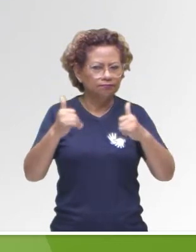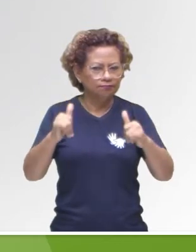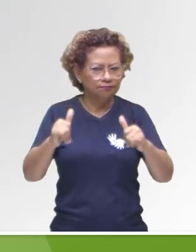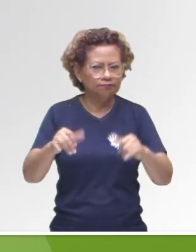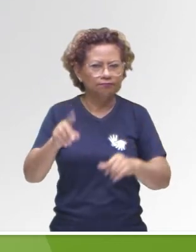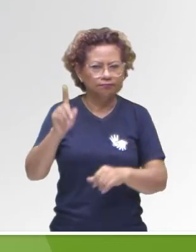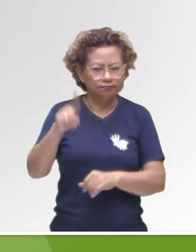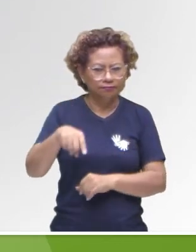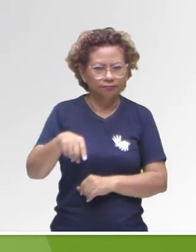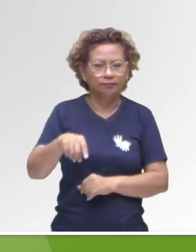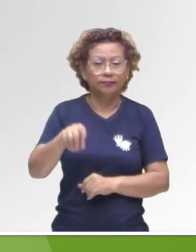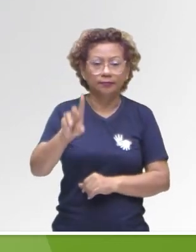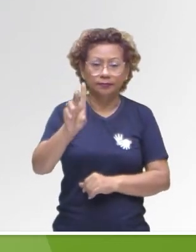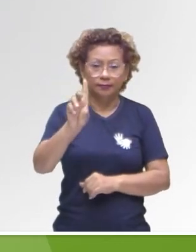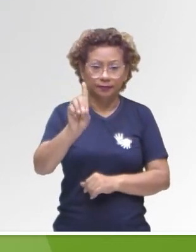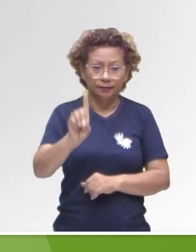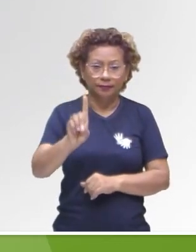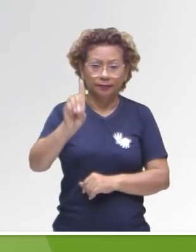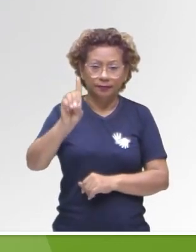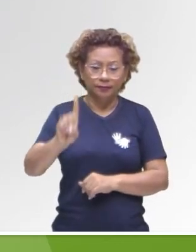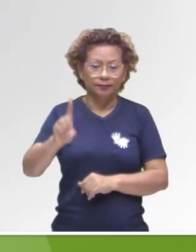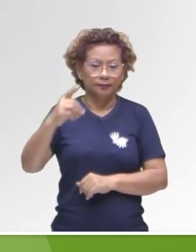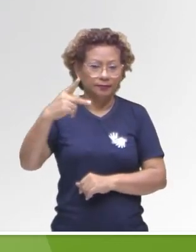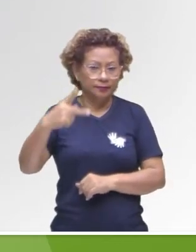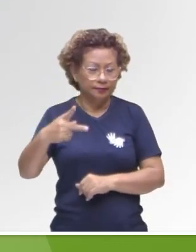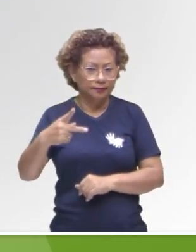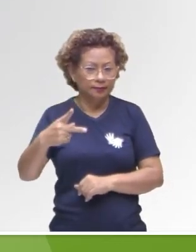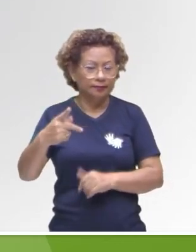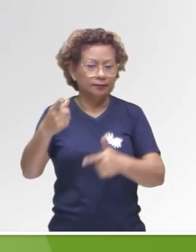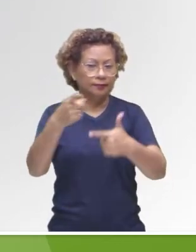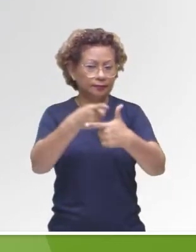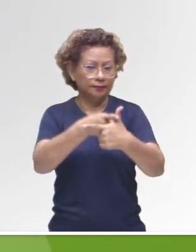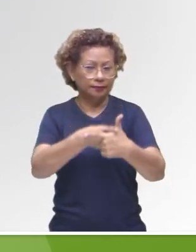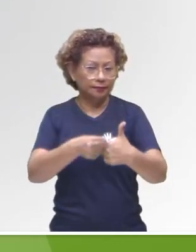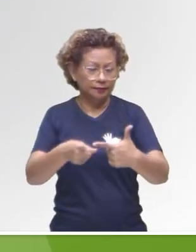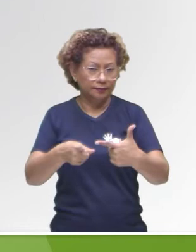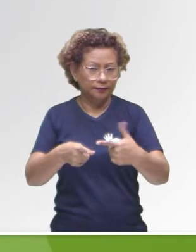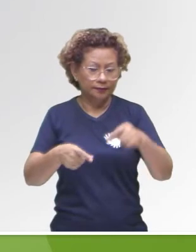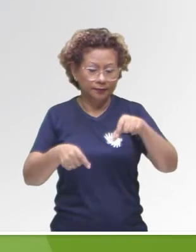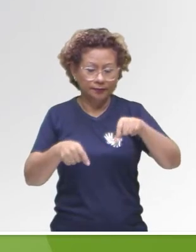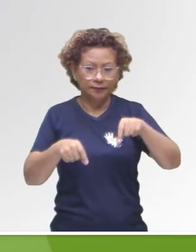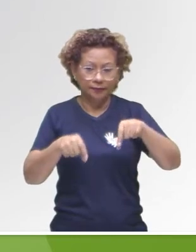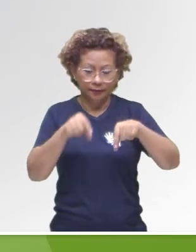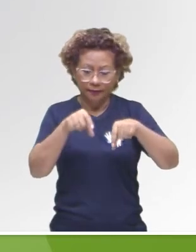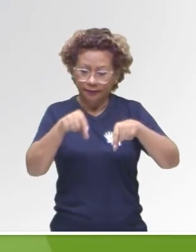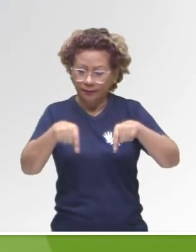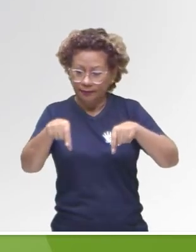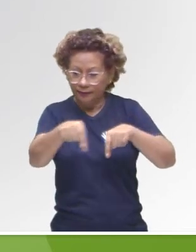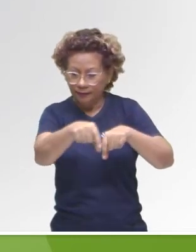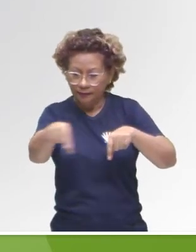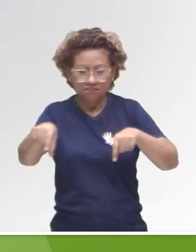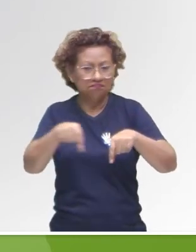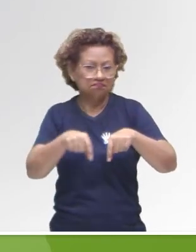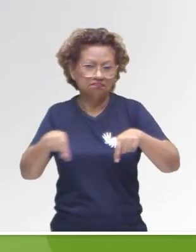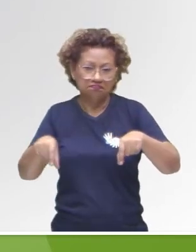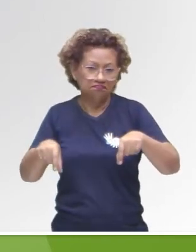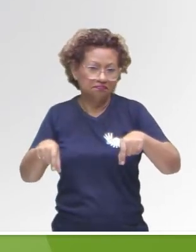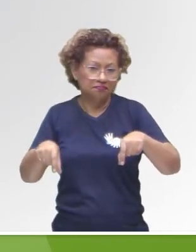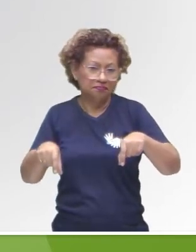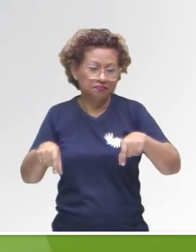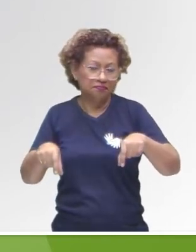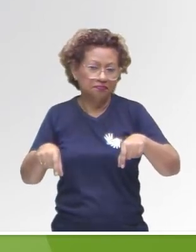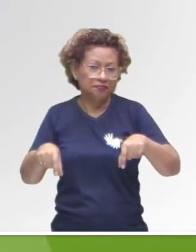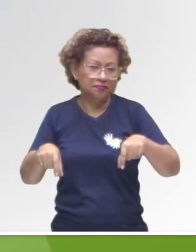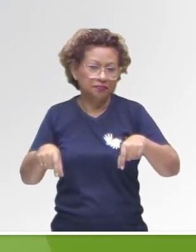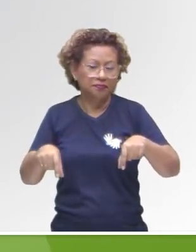DDP, diferença de potencial, ela é dividida entre os capacitores da associação. E aí, olha só,